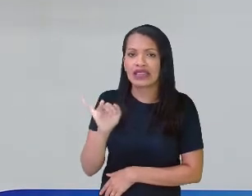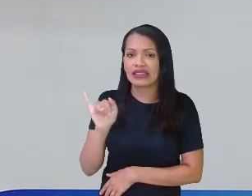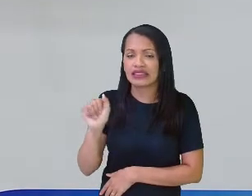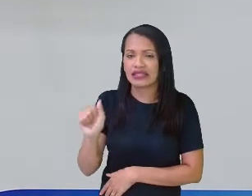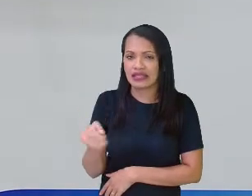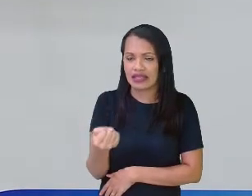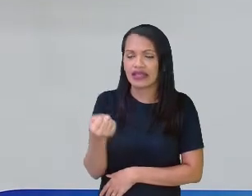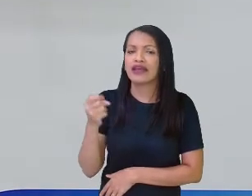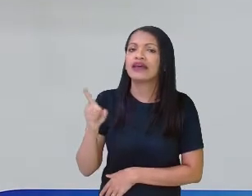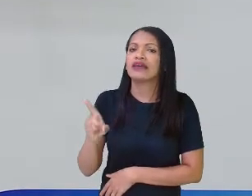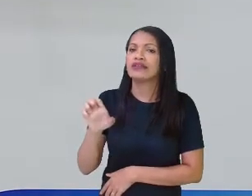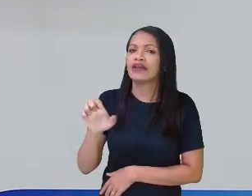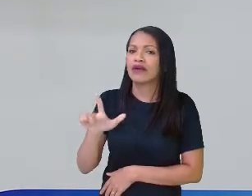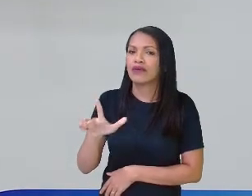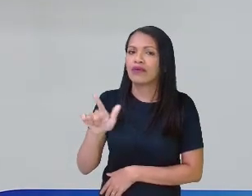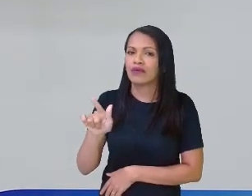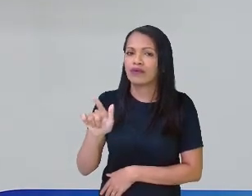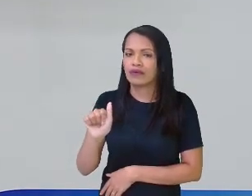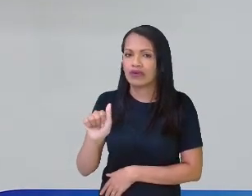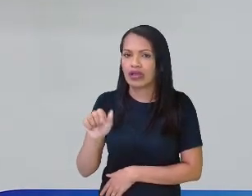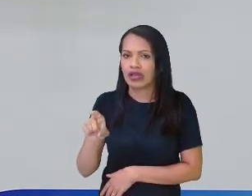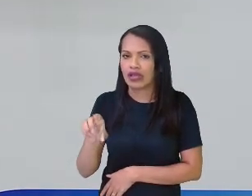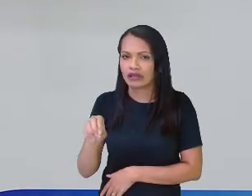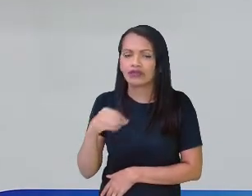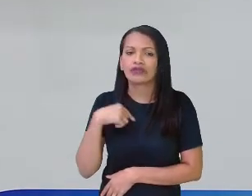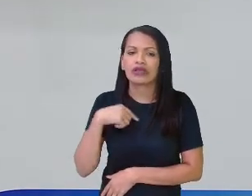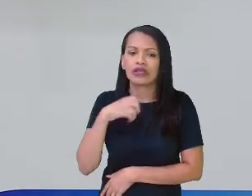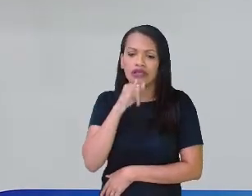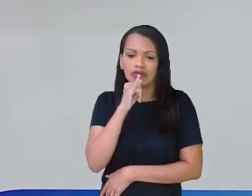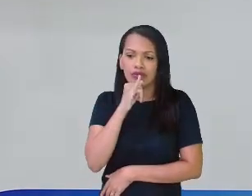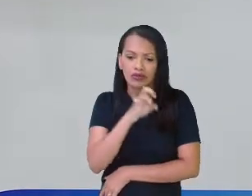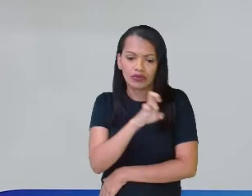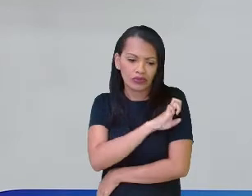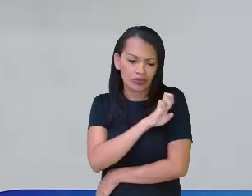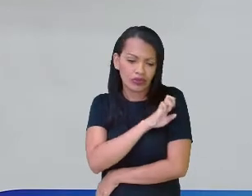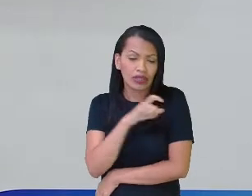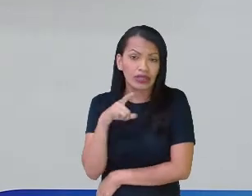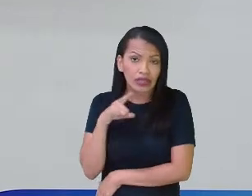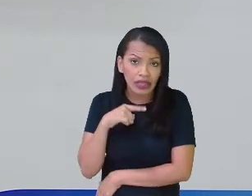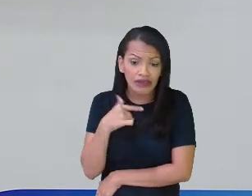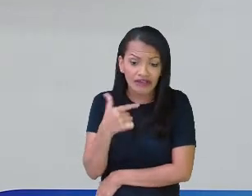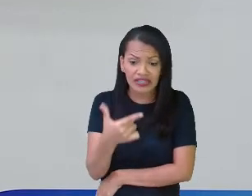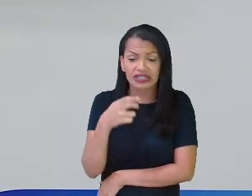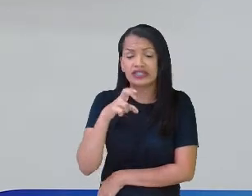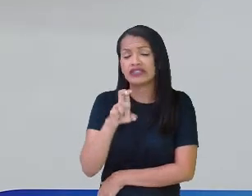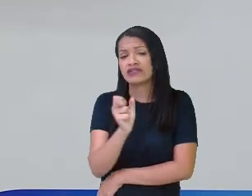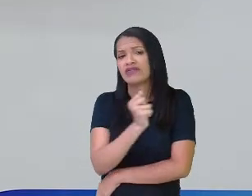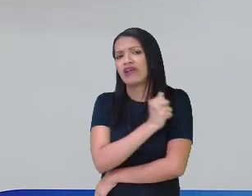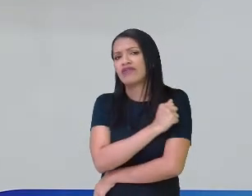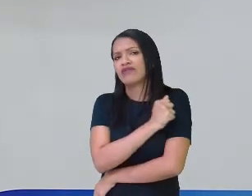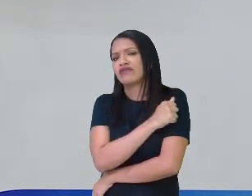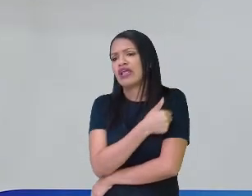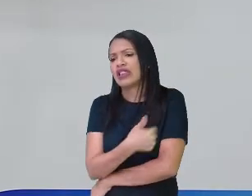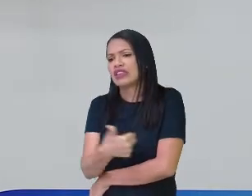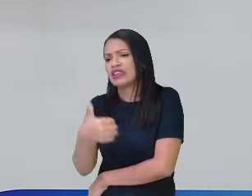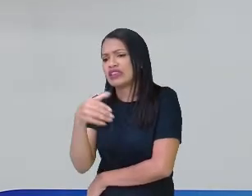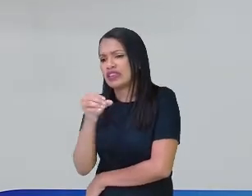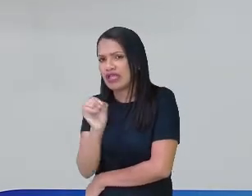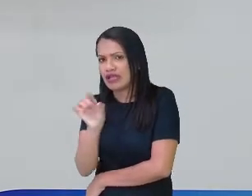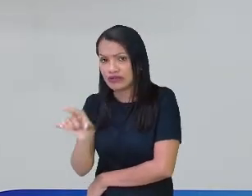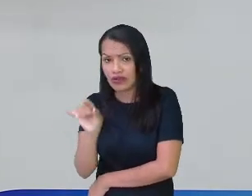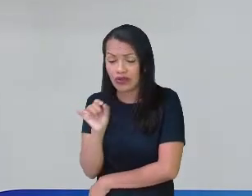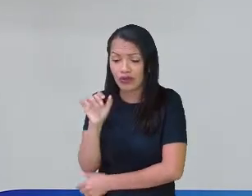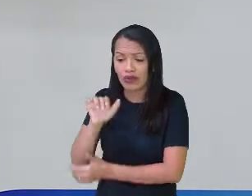que no 5º ano tem 25 alunos. 10 escolheram